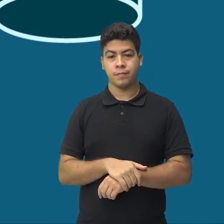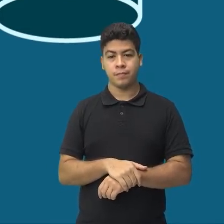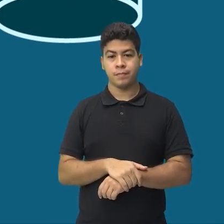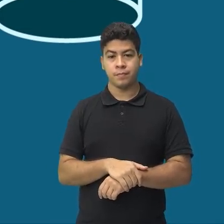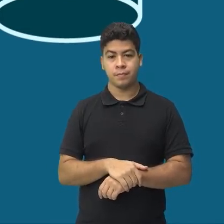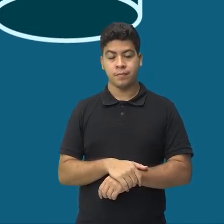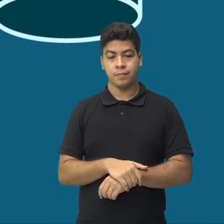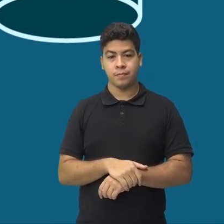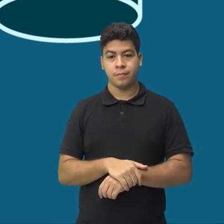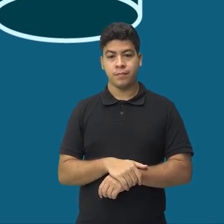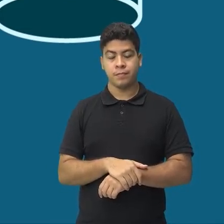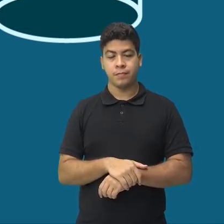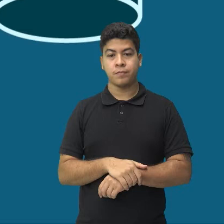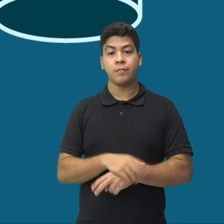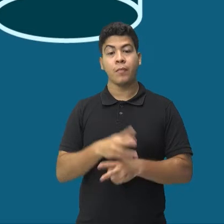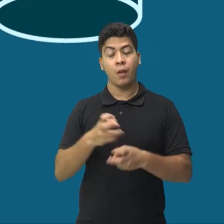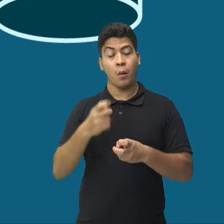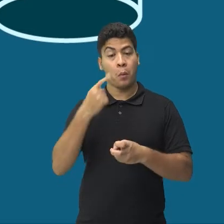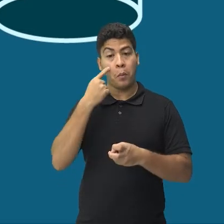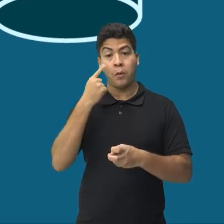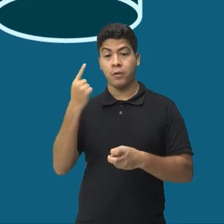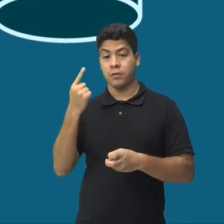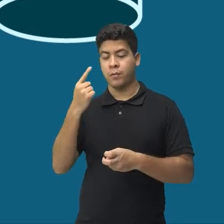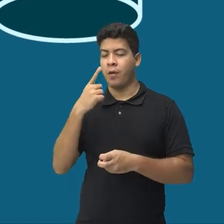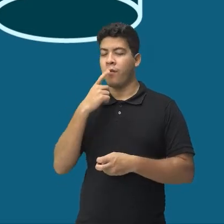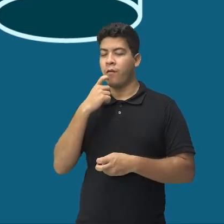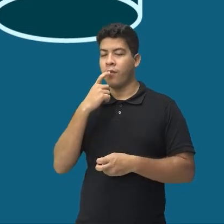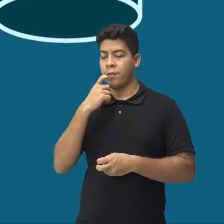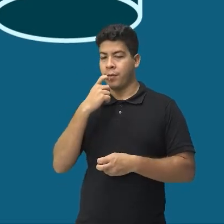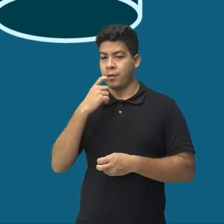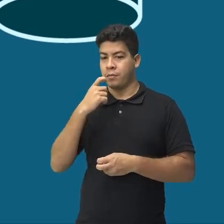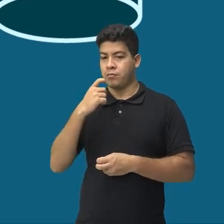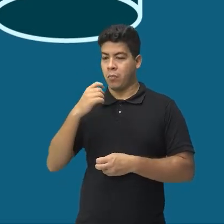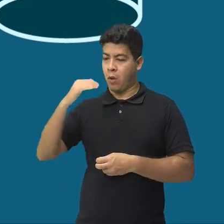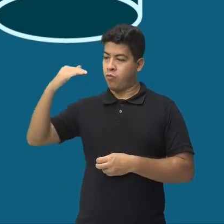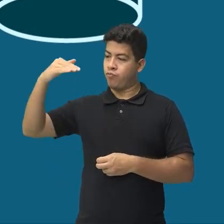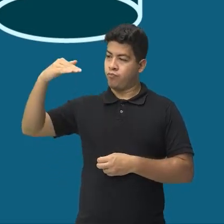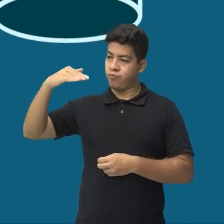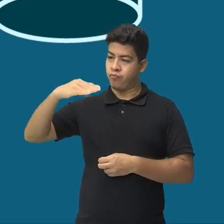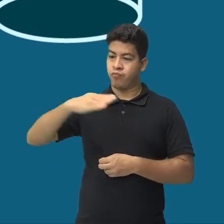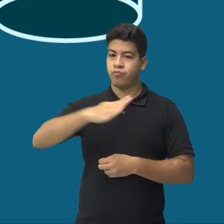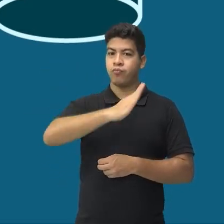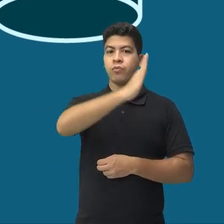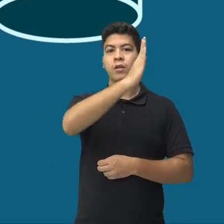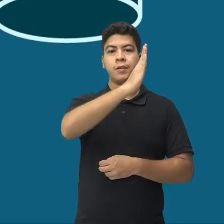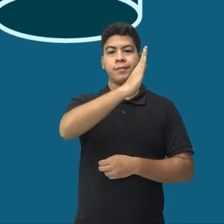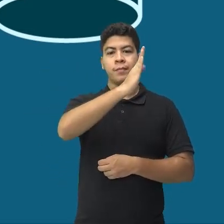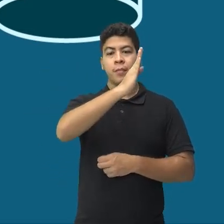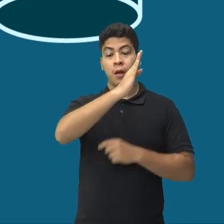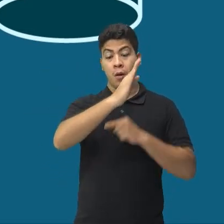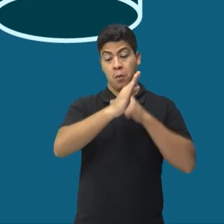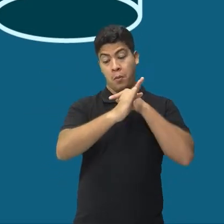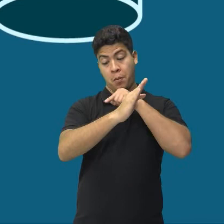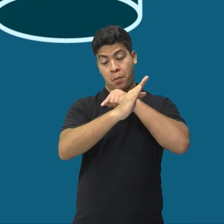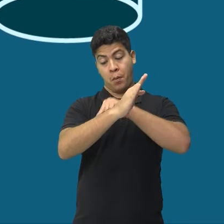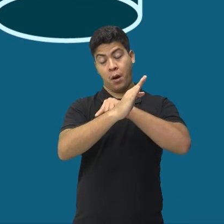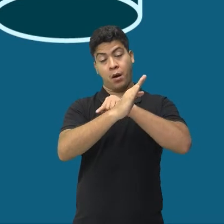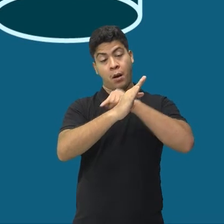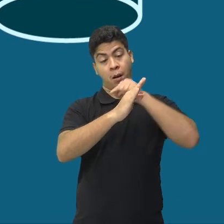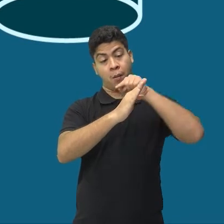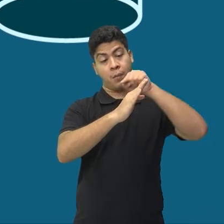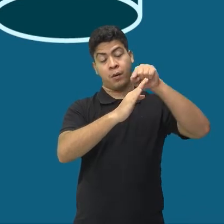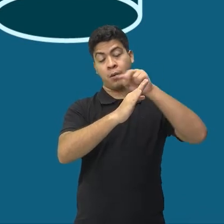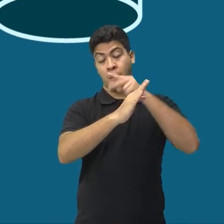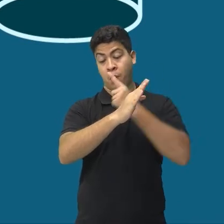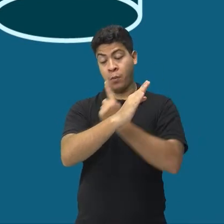A curva isotérmica que foi traçada aí ligando os pontos, o estado 1 e o estado 2, né?